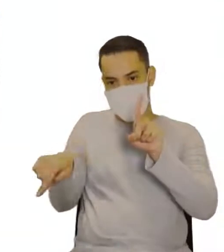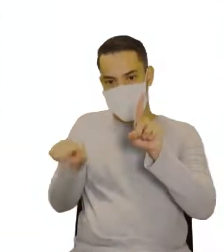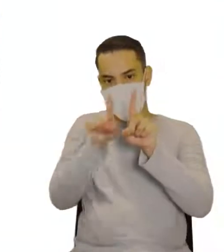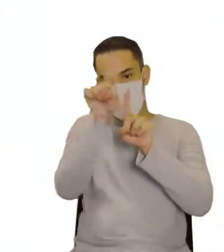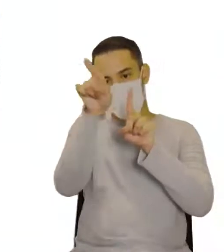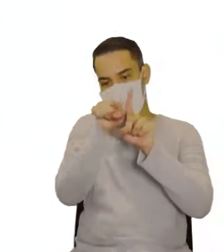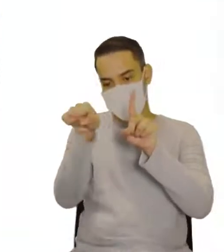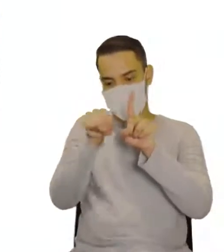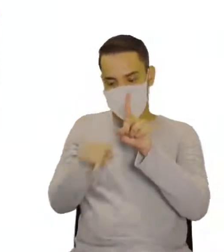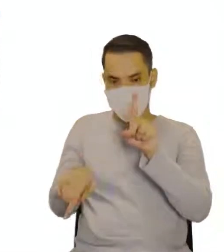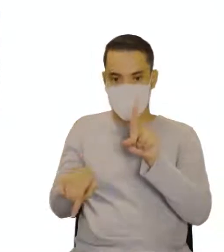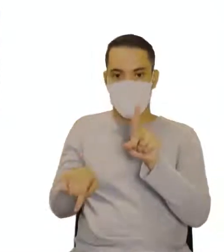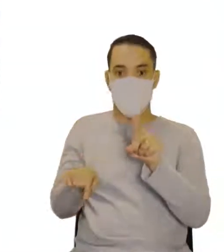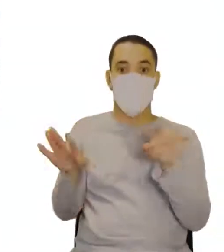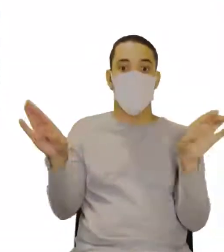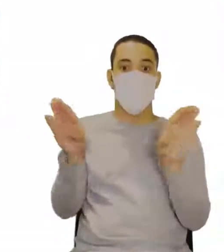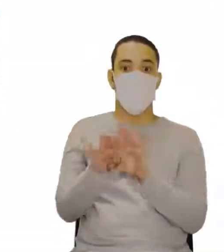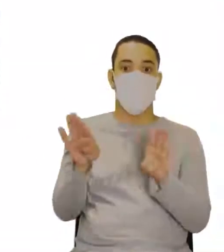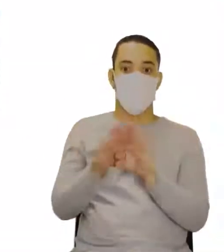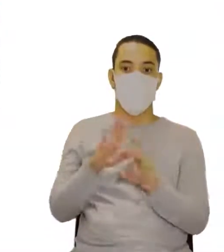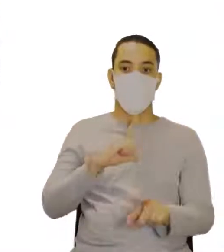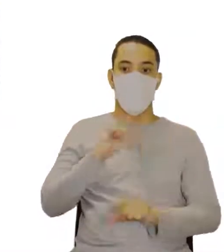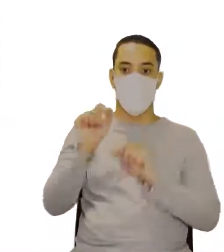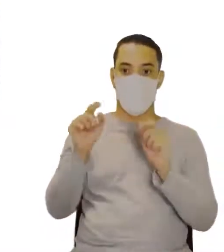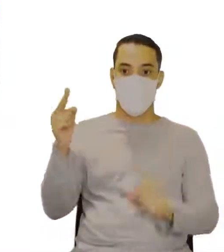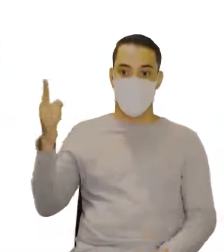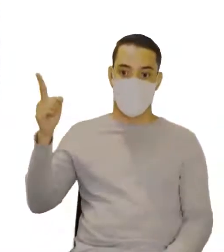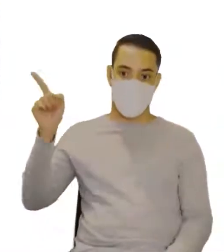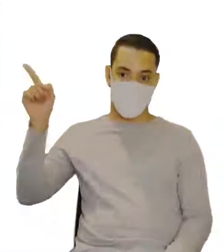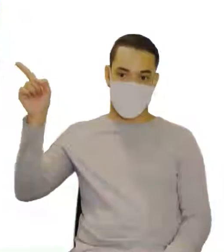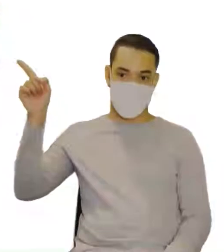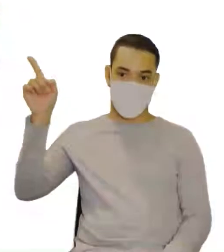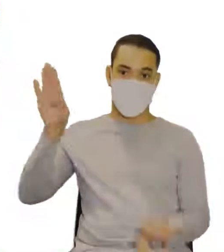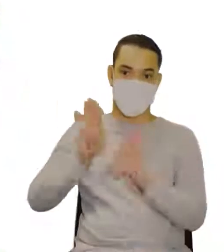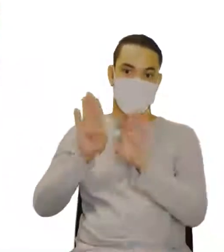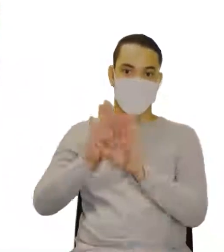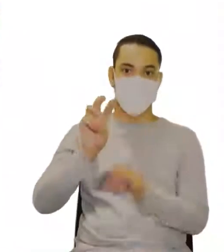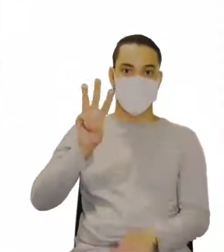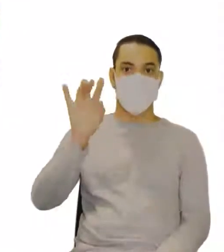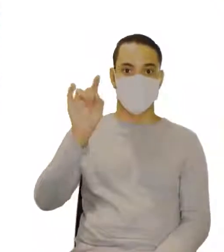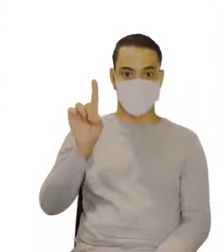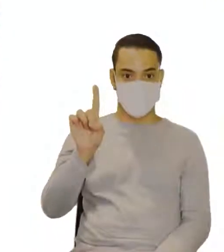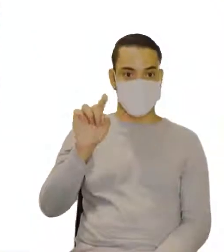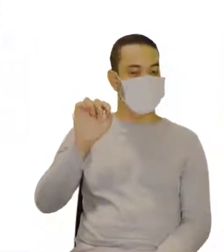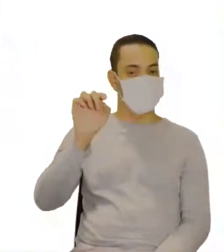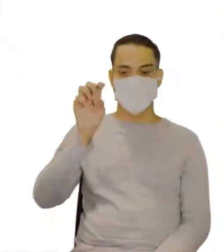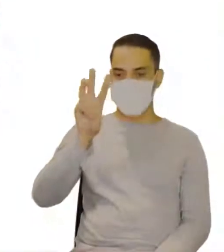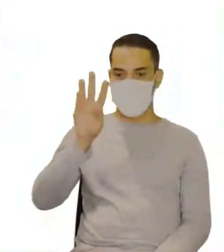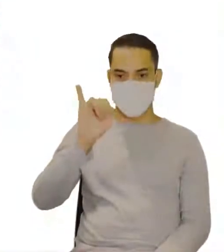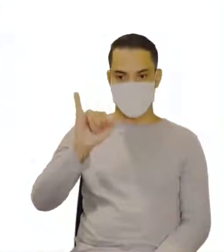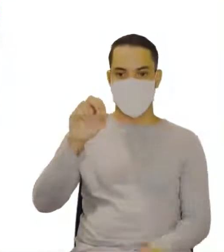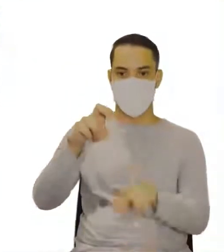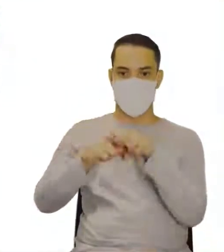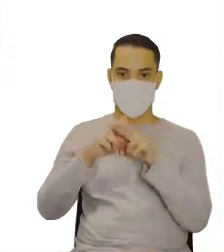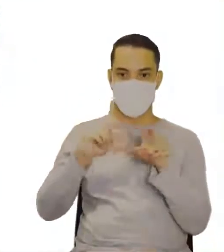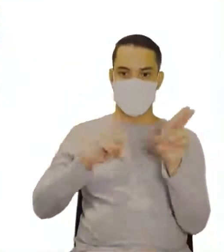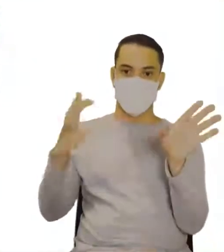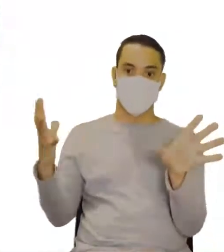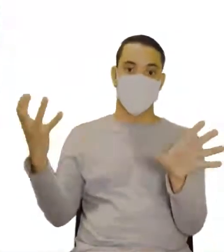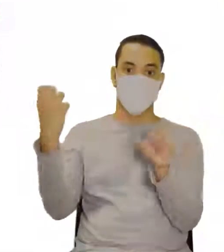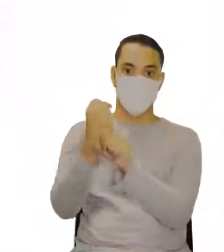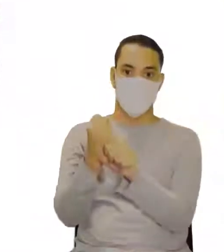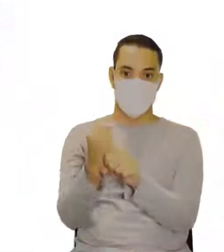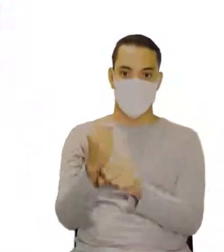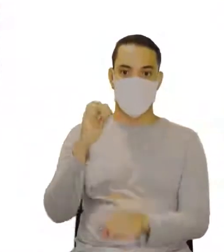se dividir e aqui também tem que sair 3I. É por isso que a corrente aqui, ela é a soma,